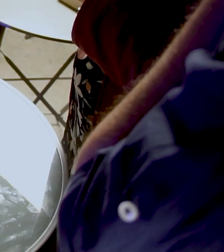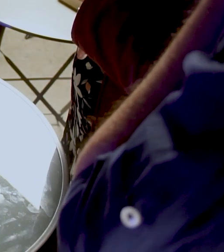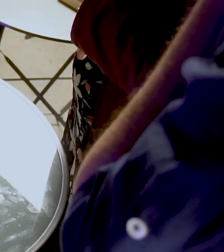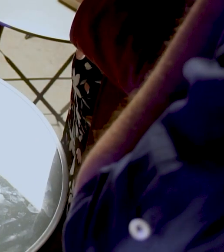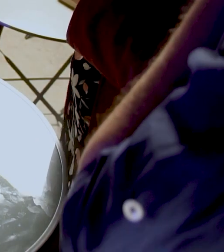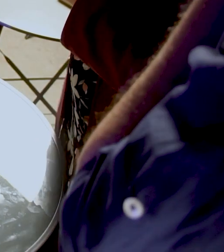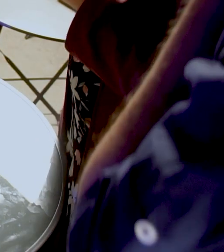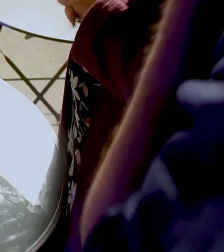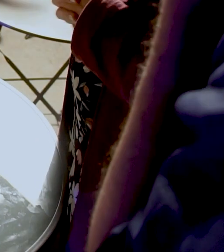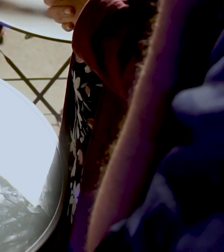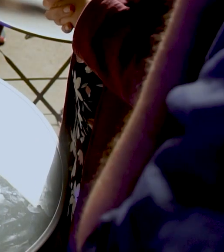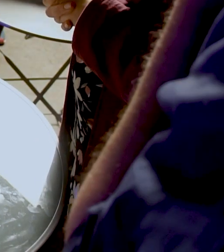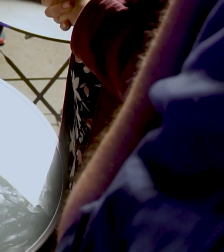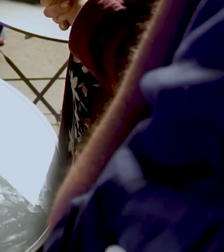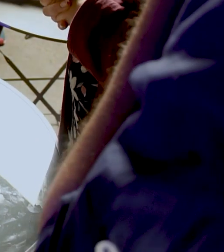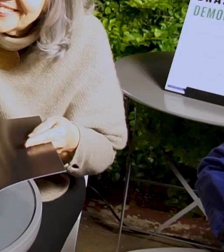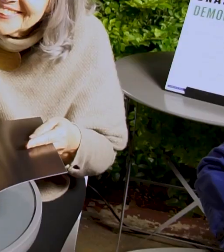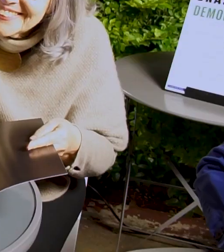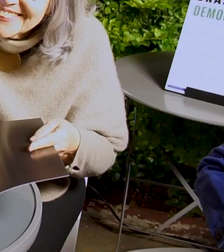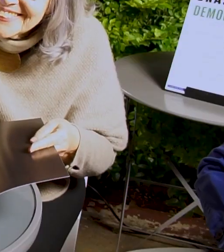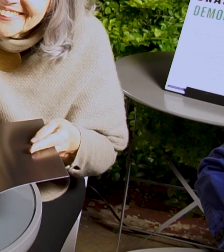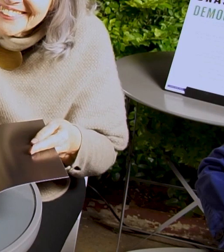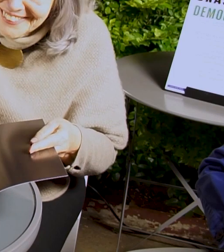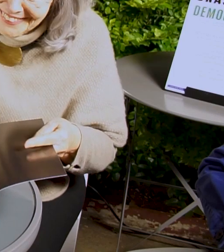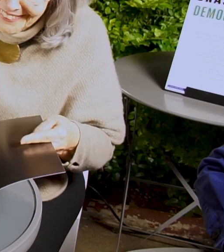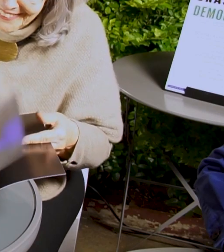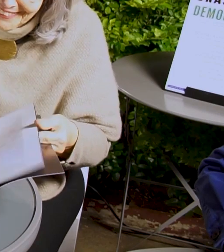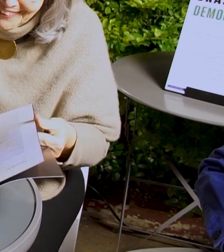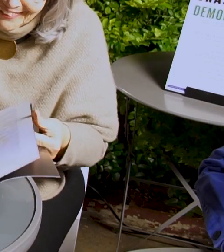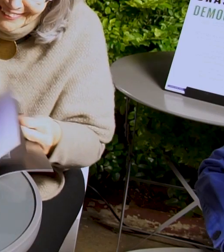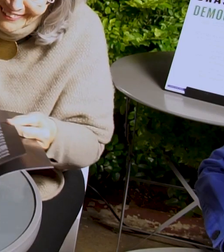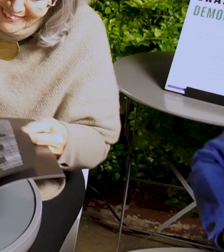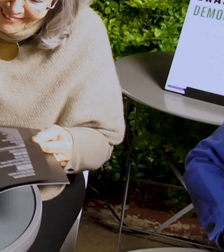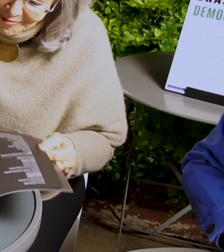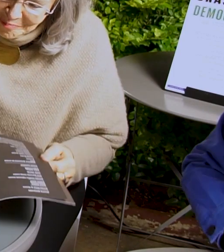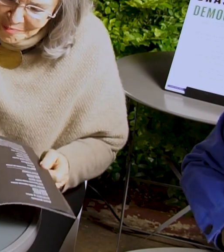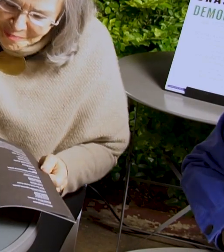Após o evento, Rosisca Darcy e Carla Madeira recebem um público